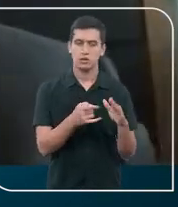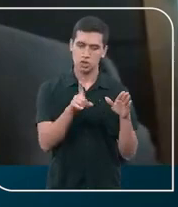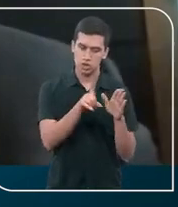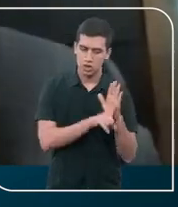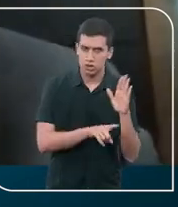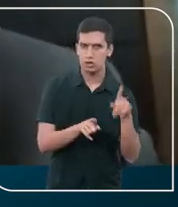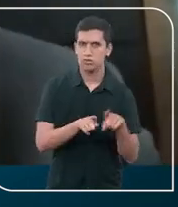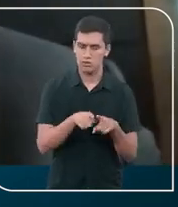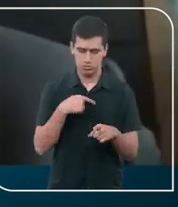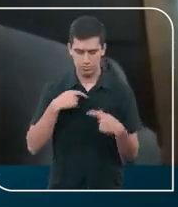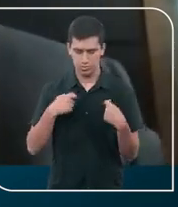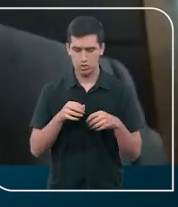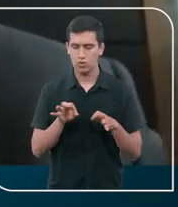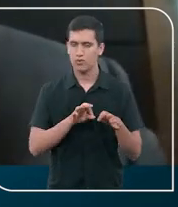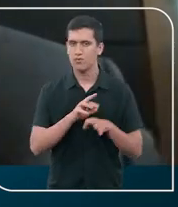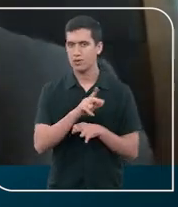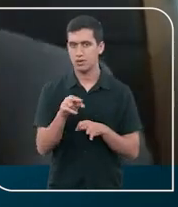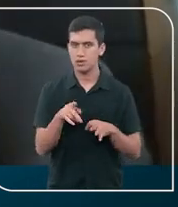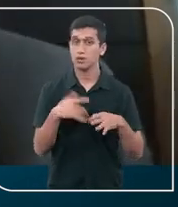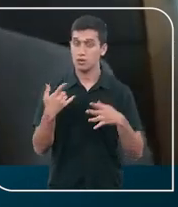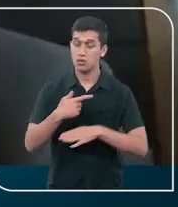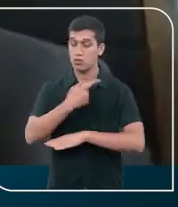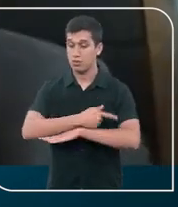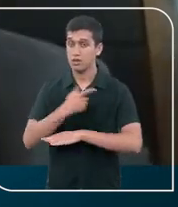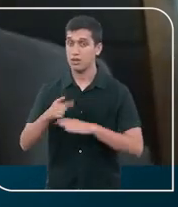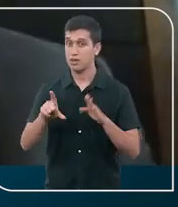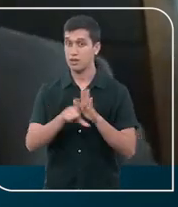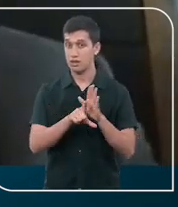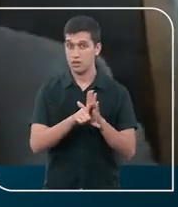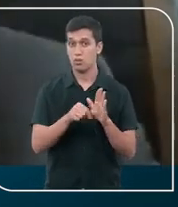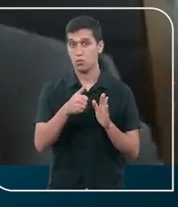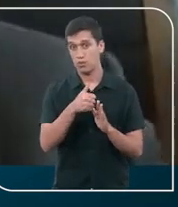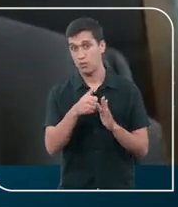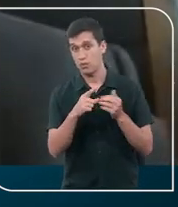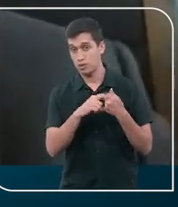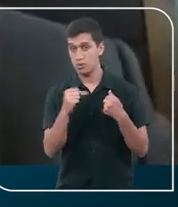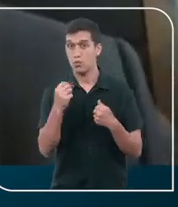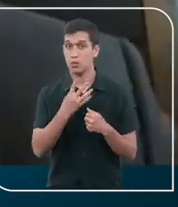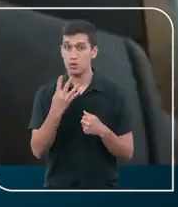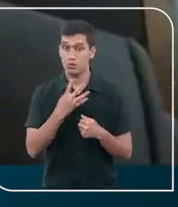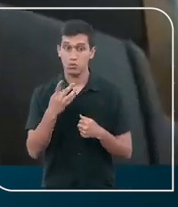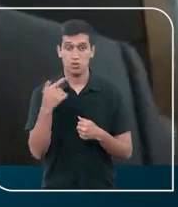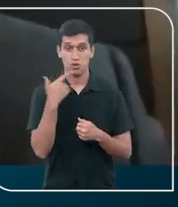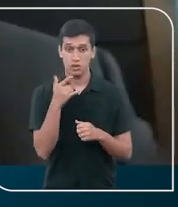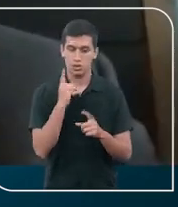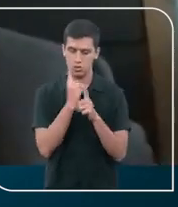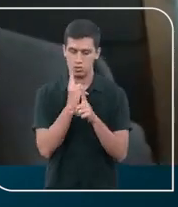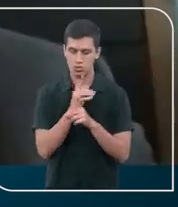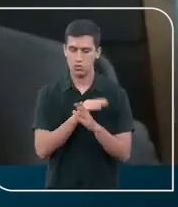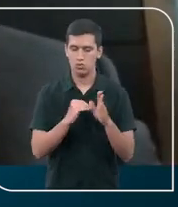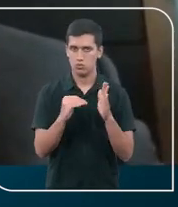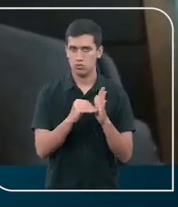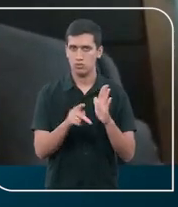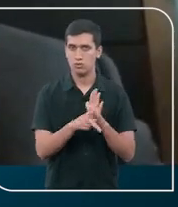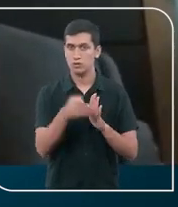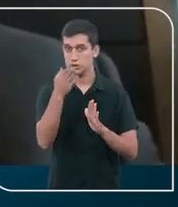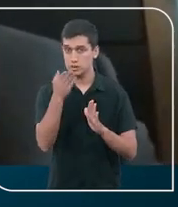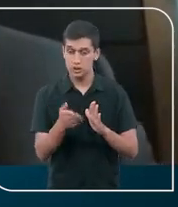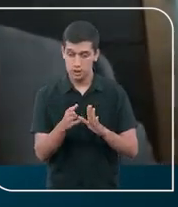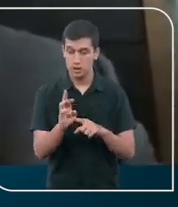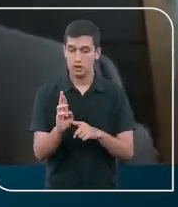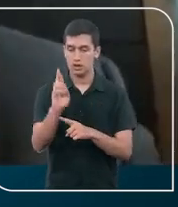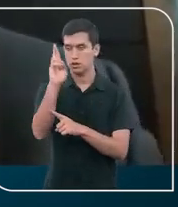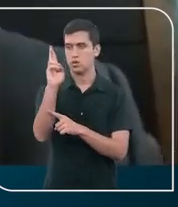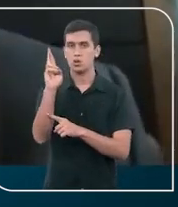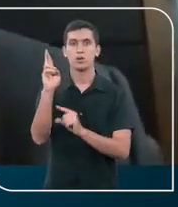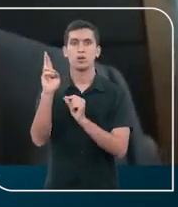condomínio, ainda que a lei, lá no artigo 44, tenha entendido, não tenha adotado o condomínio de personificação, e a lei fala